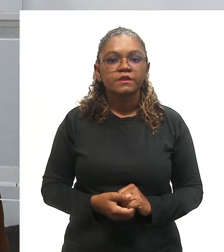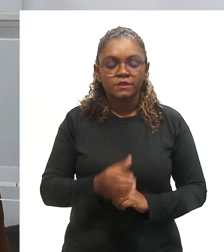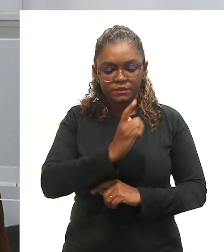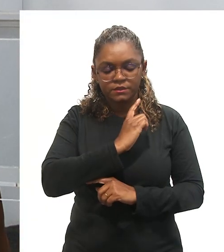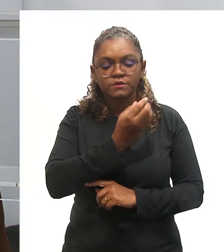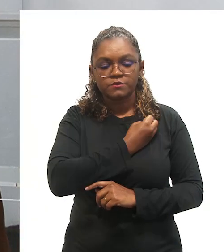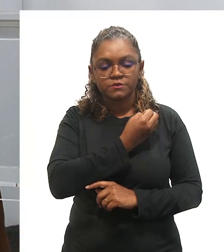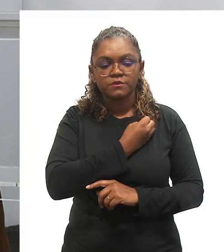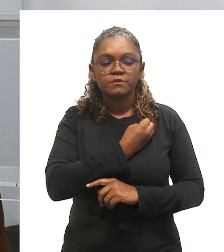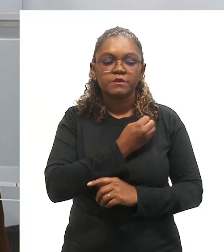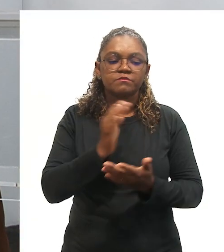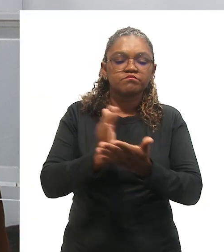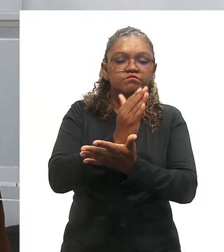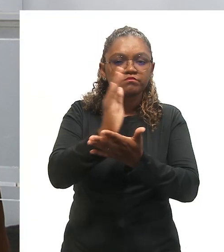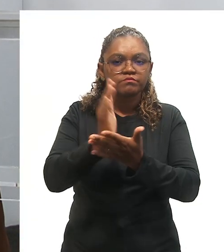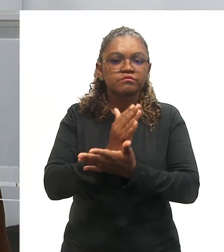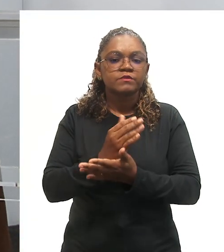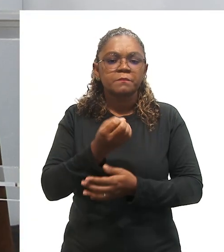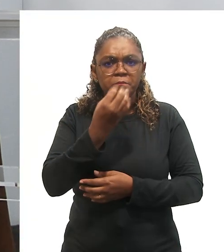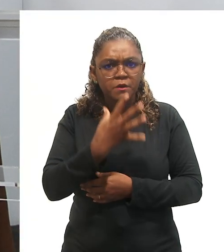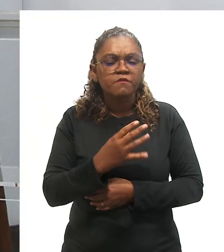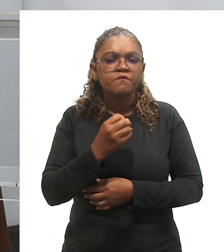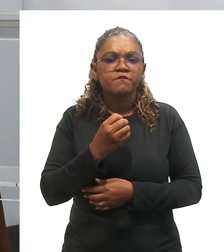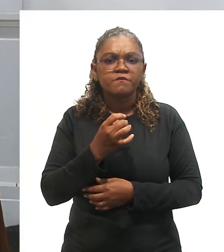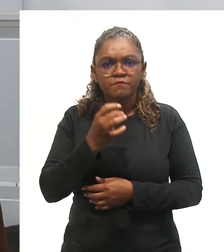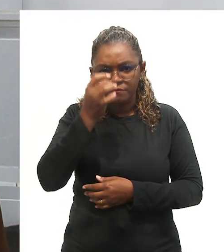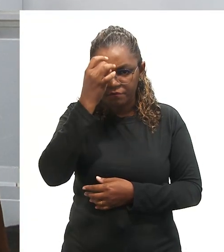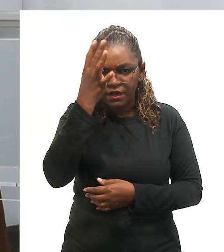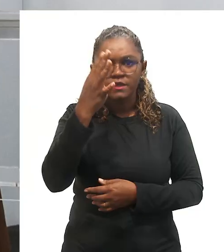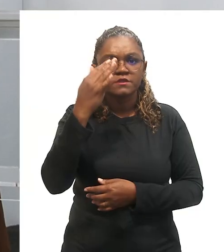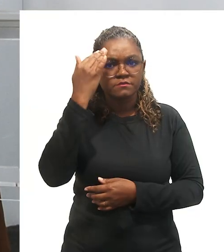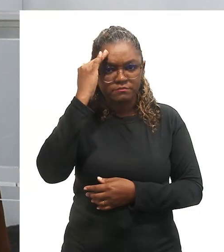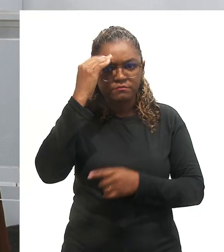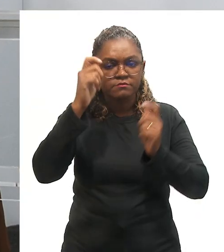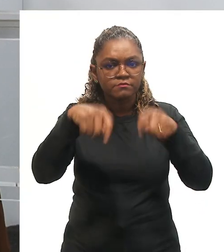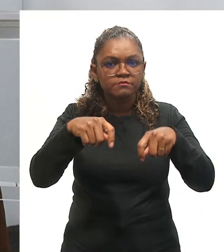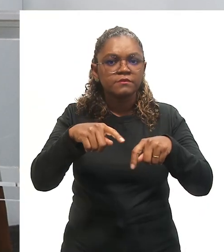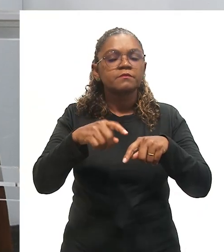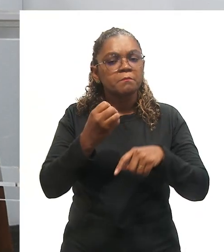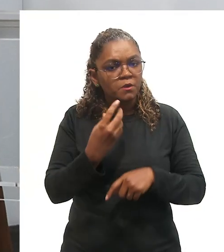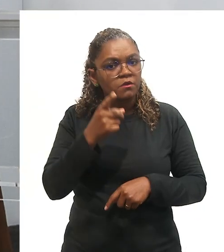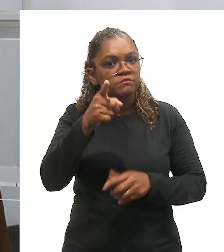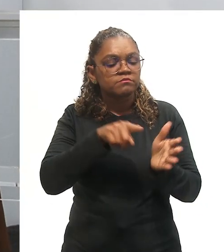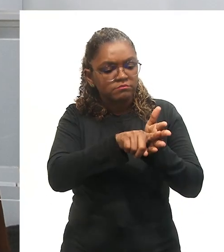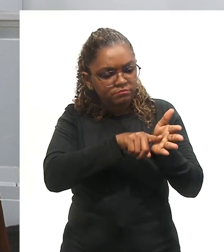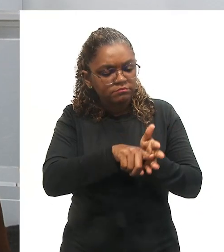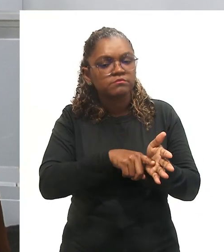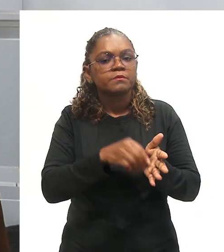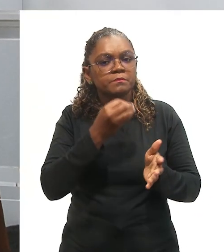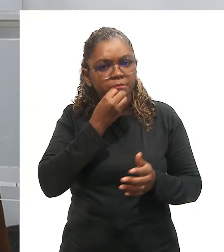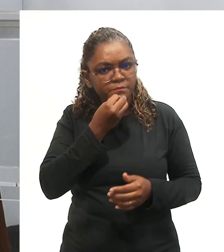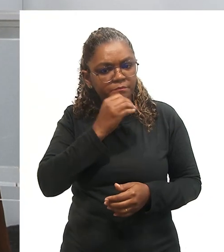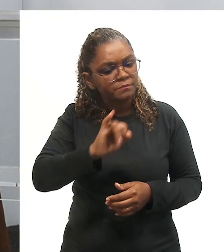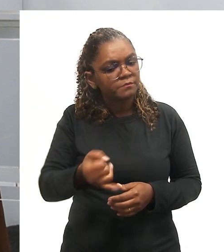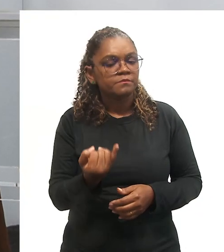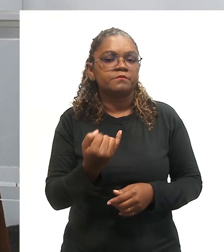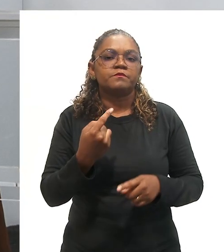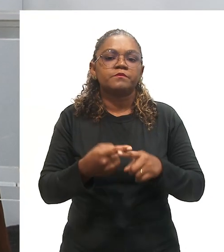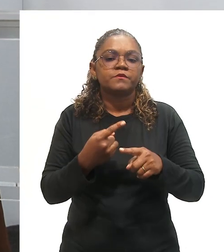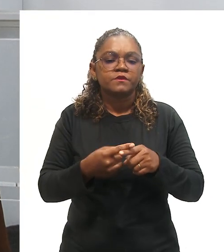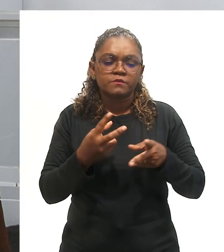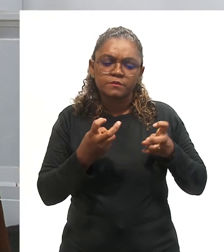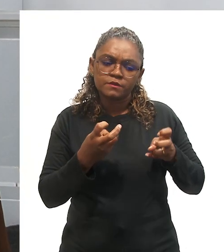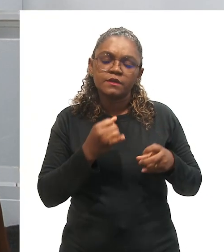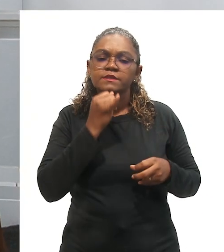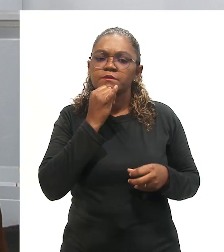numeração. Algumas numerações mais fáceis, é interessante que você pesquise, que você saiba, certo? Para que você,